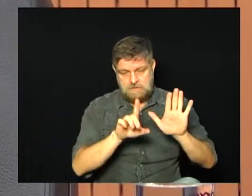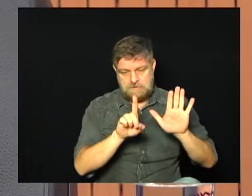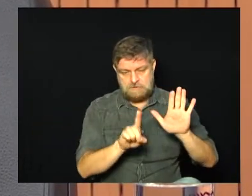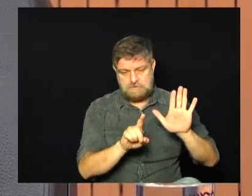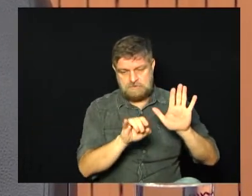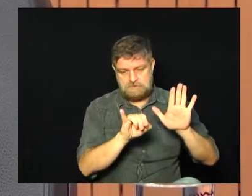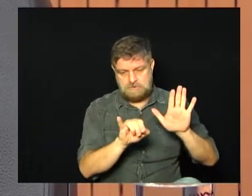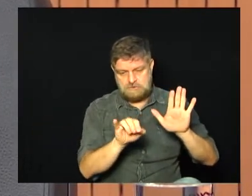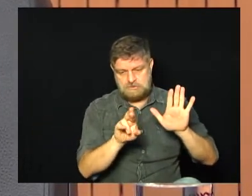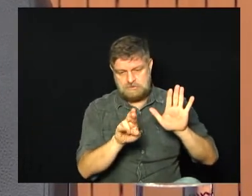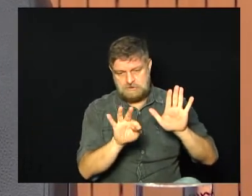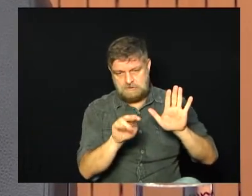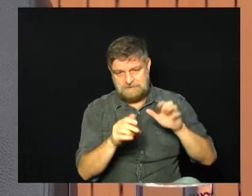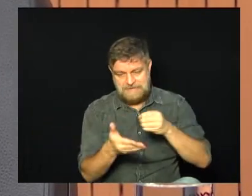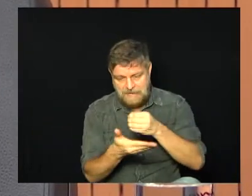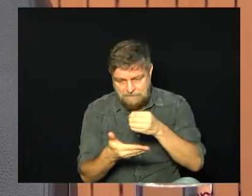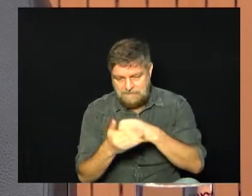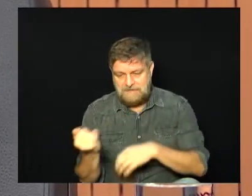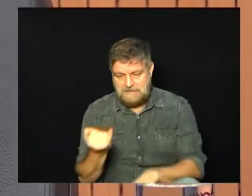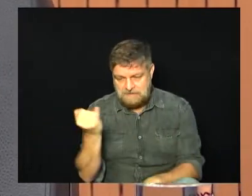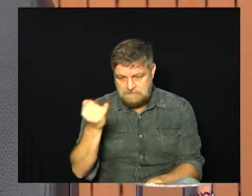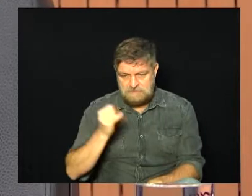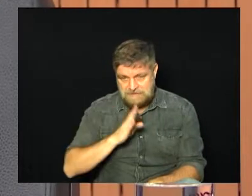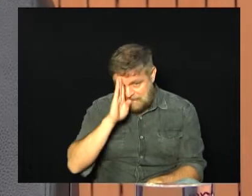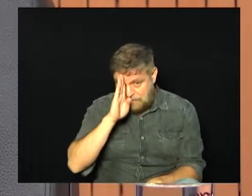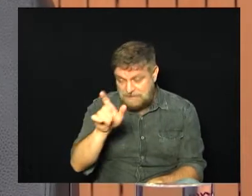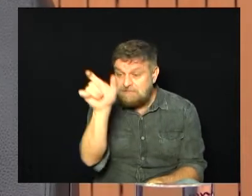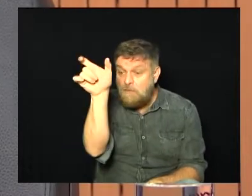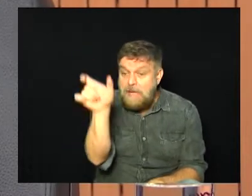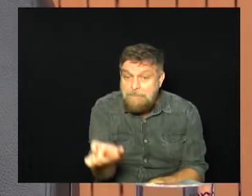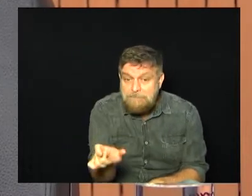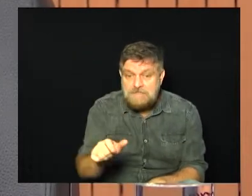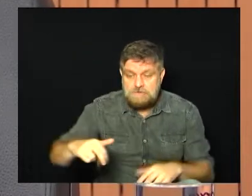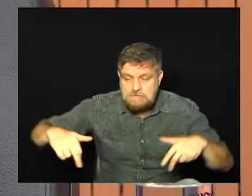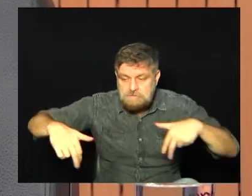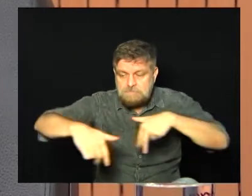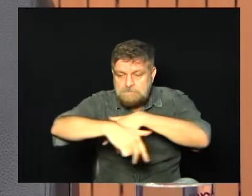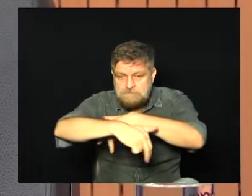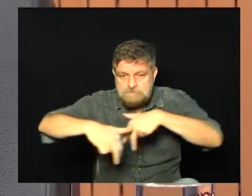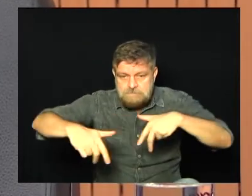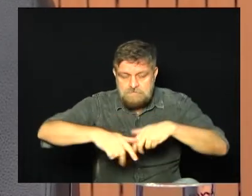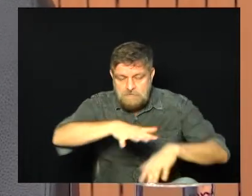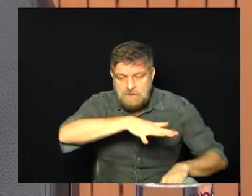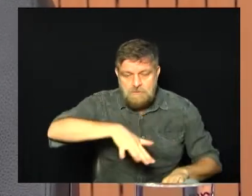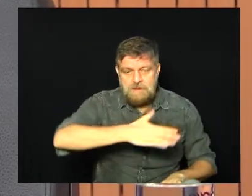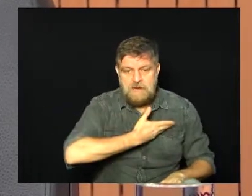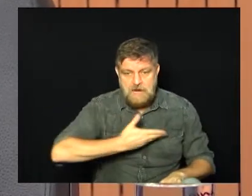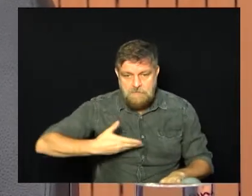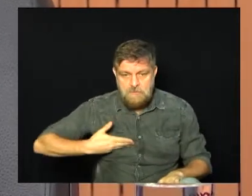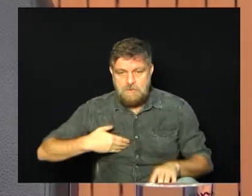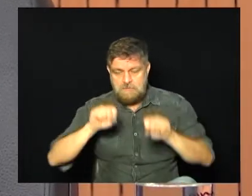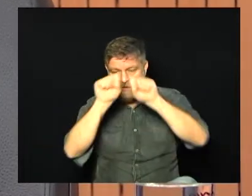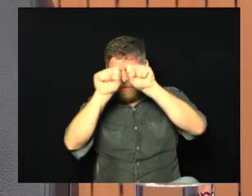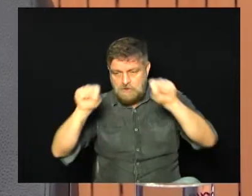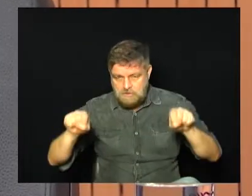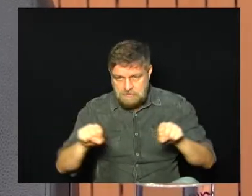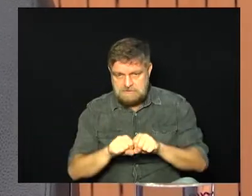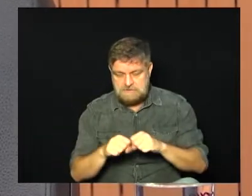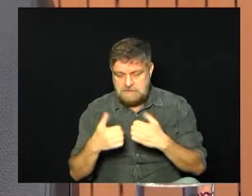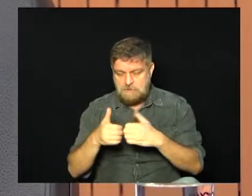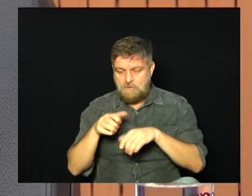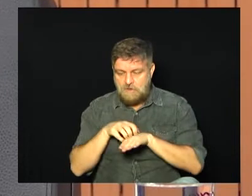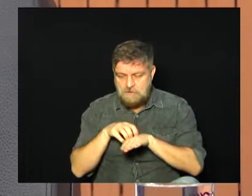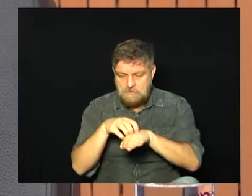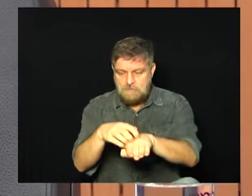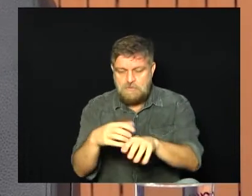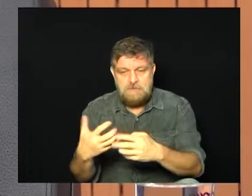princípios importantes, como a priorização do pedestre, a requalificação dos espaços públicos, o sistema de transporte eficaz,